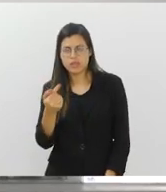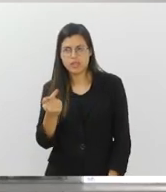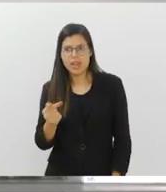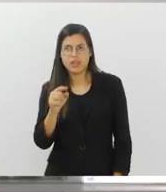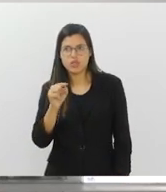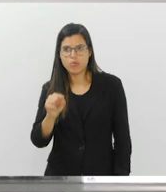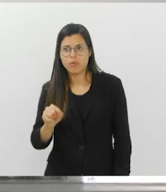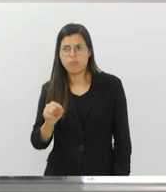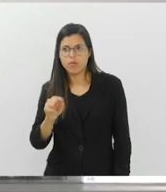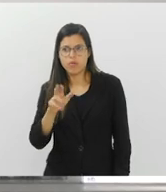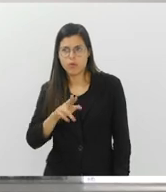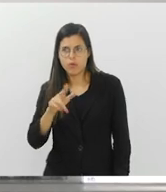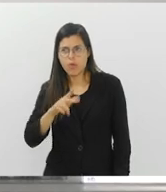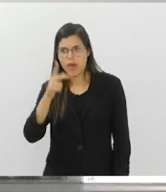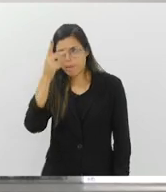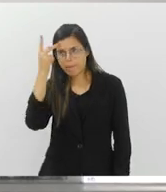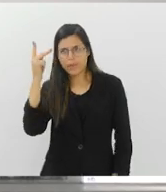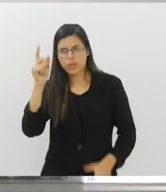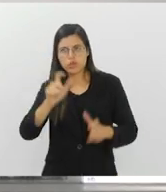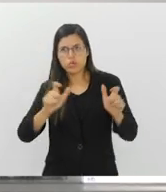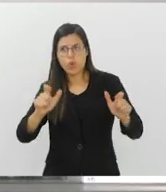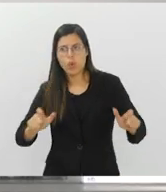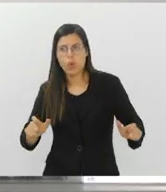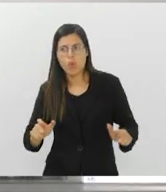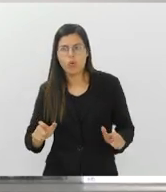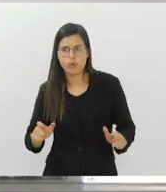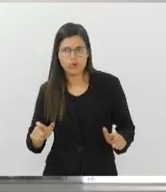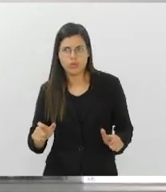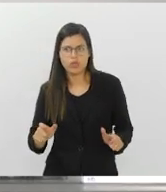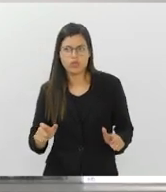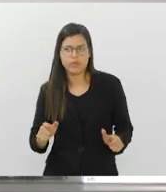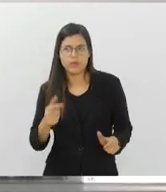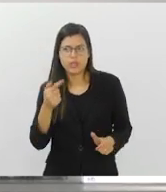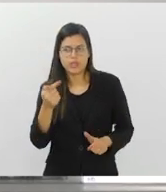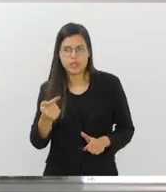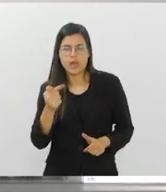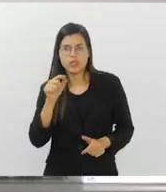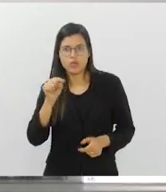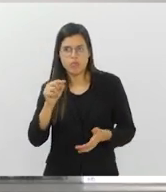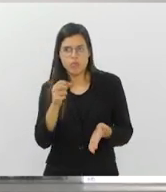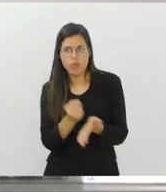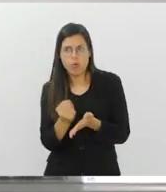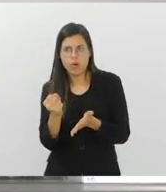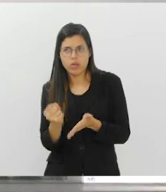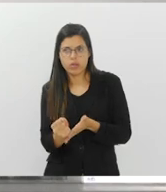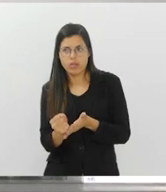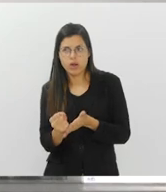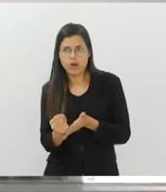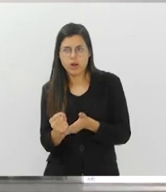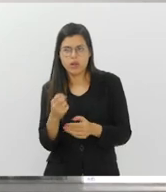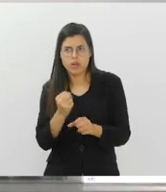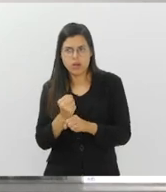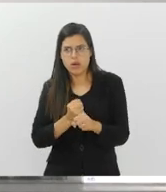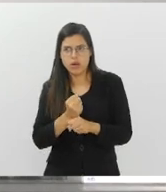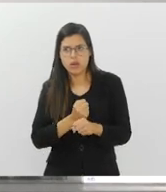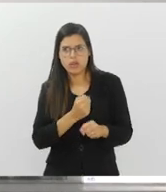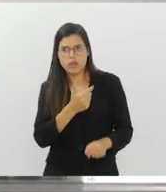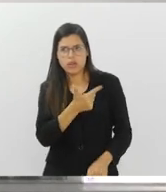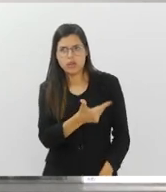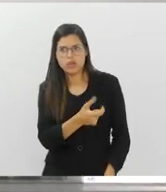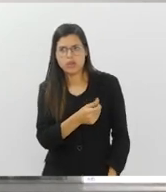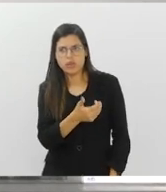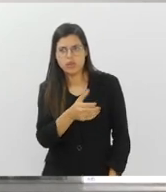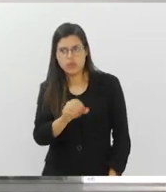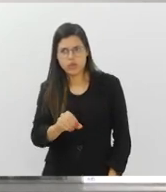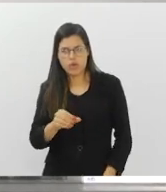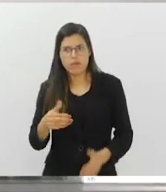cancelados não quer dizer que são 7 mil pessoas. Para vocês entenderem, desses 7 mil contratos, de 2019 para